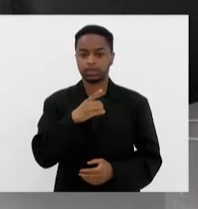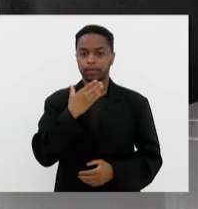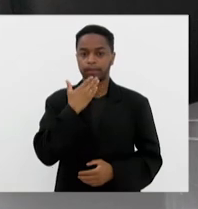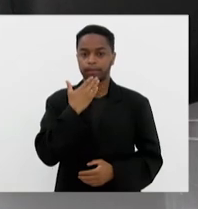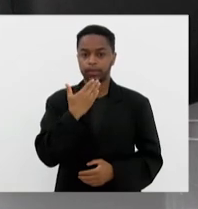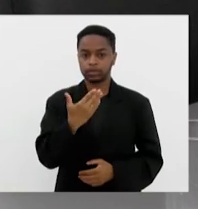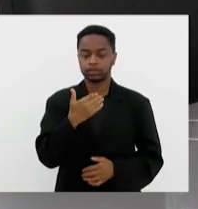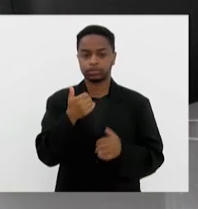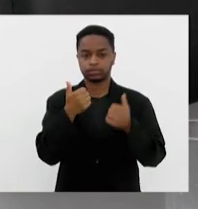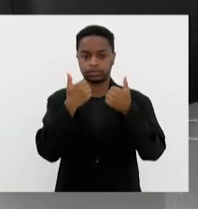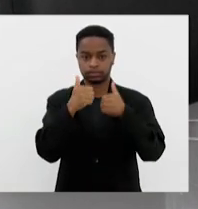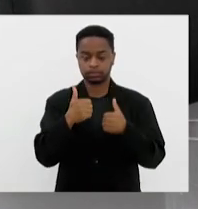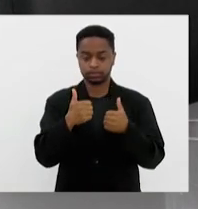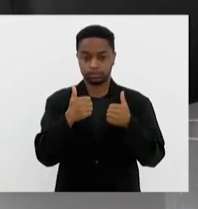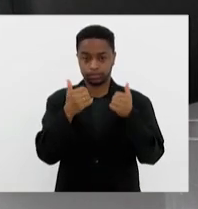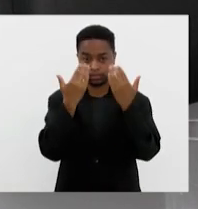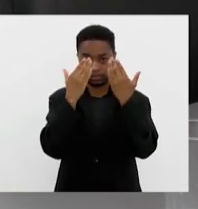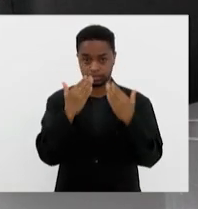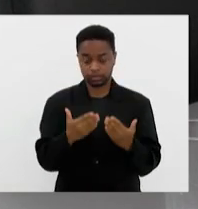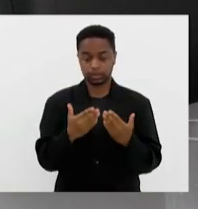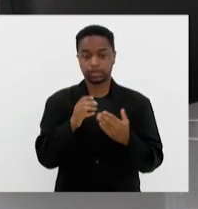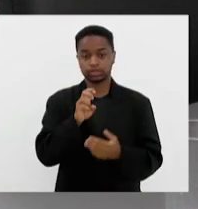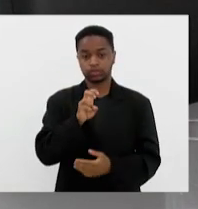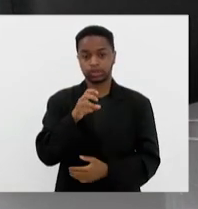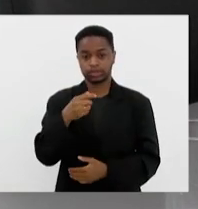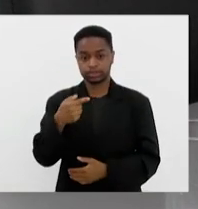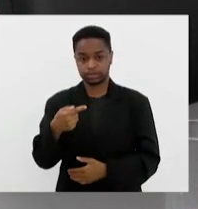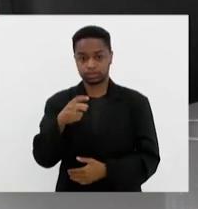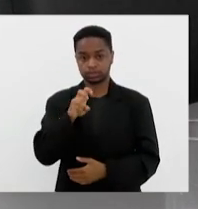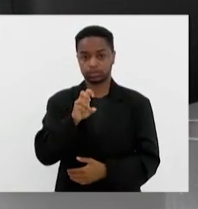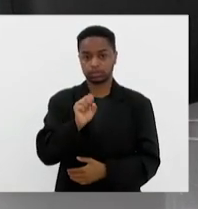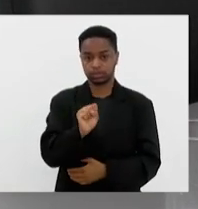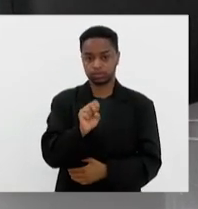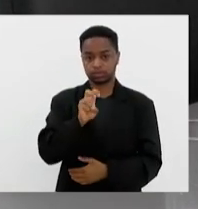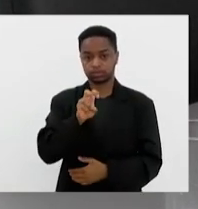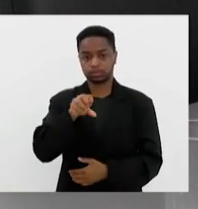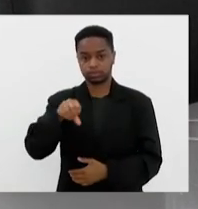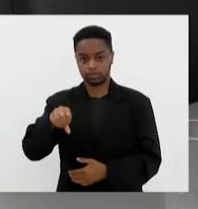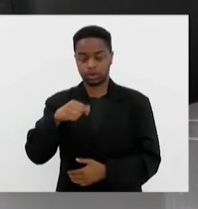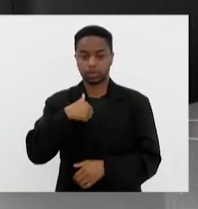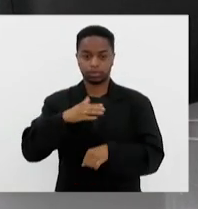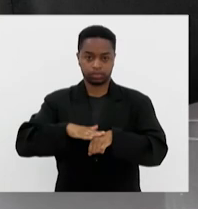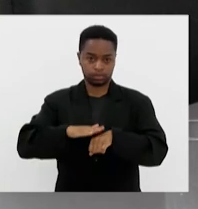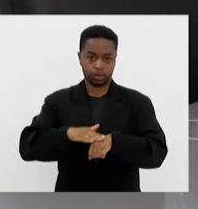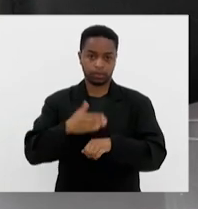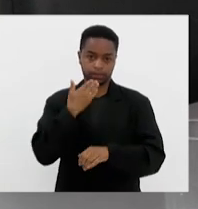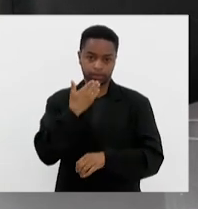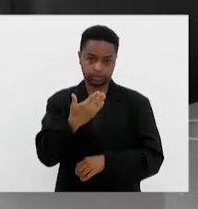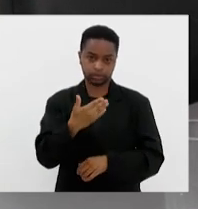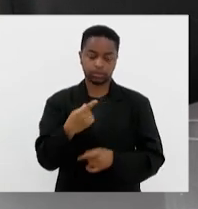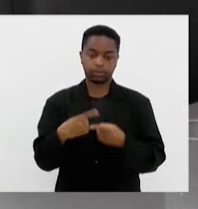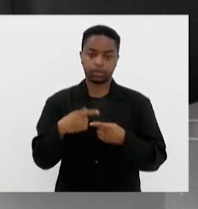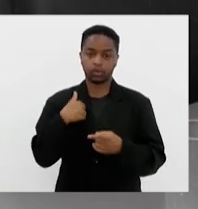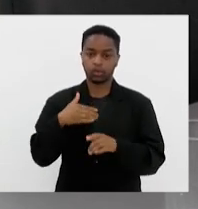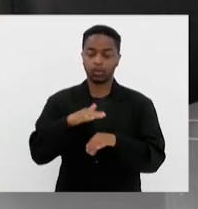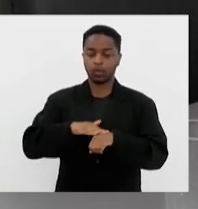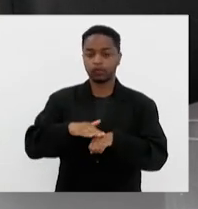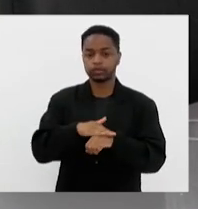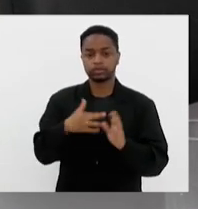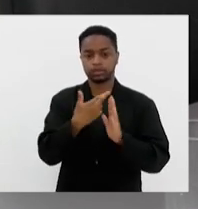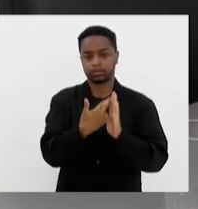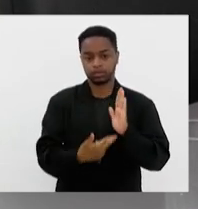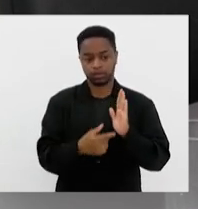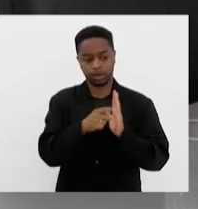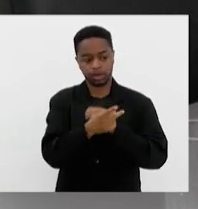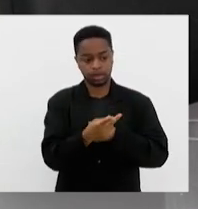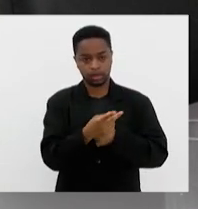dos 57, 58 e 59. Pedido de vista meu, porque conversei com os relatores respectivos